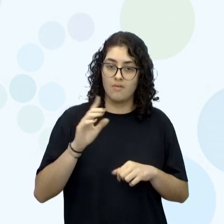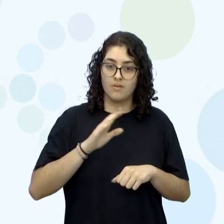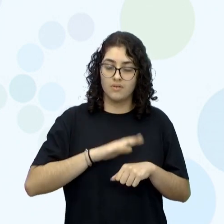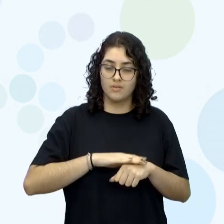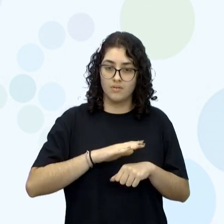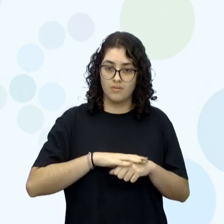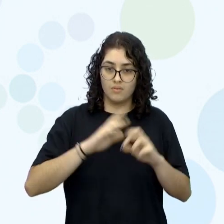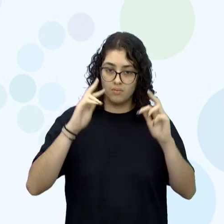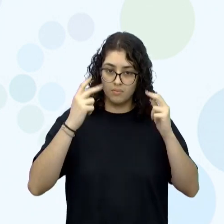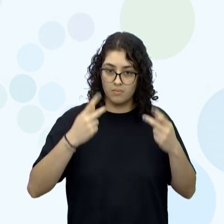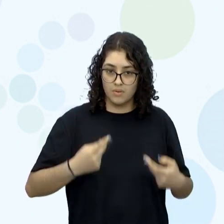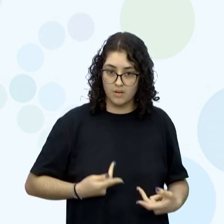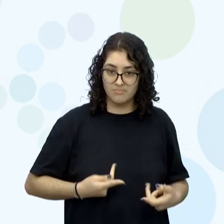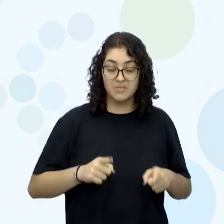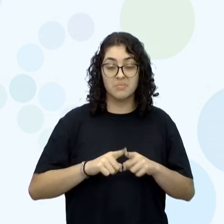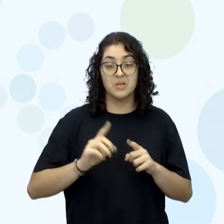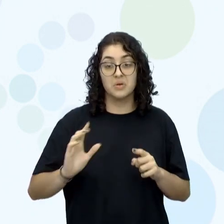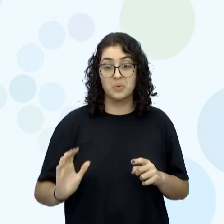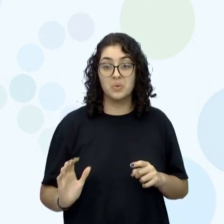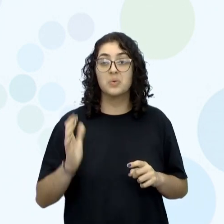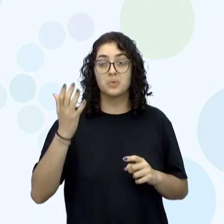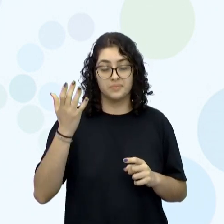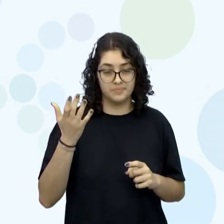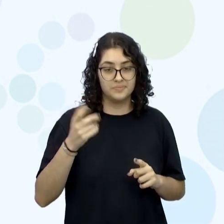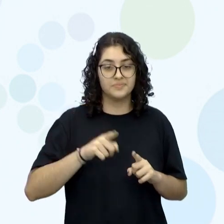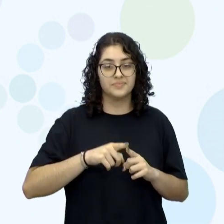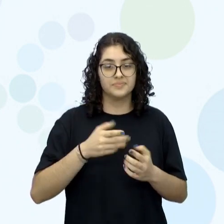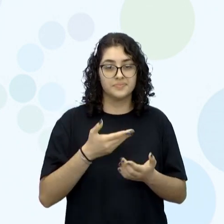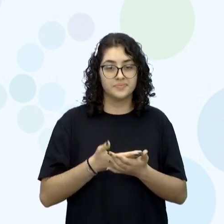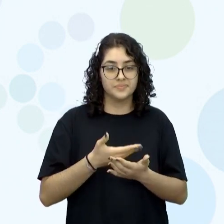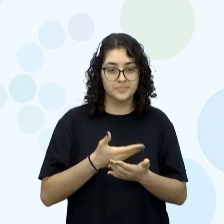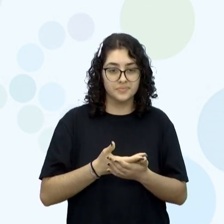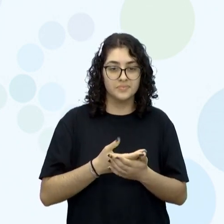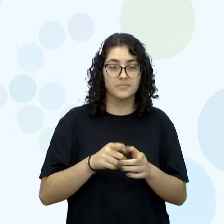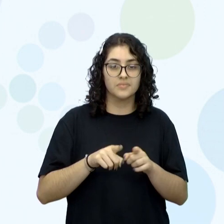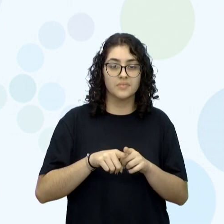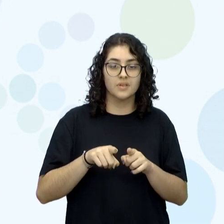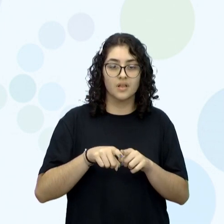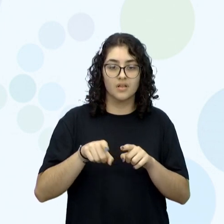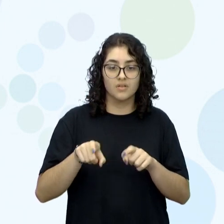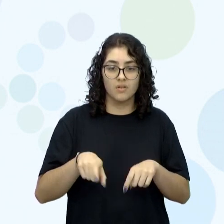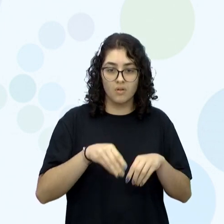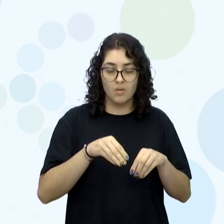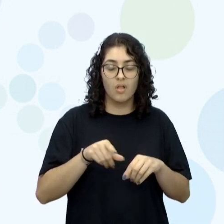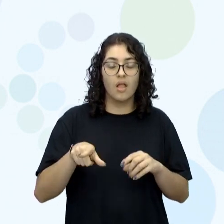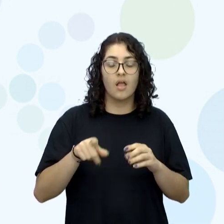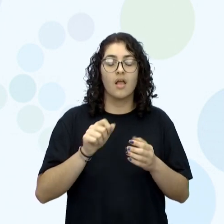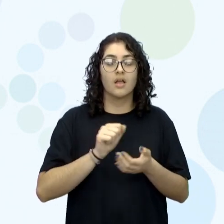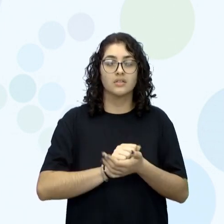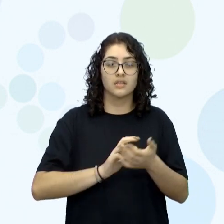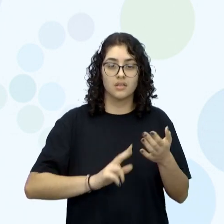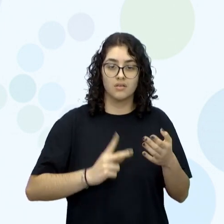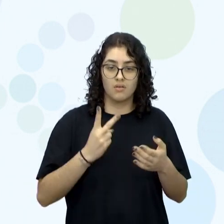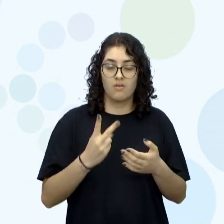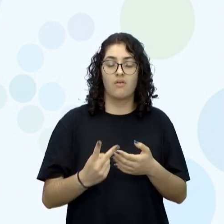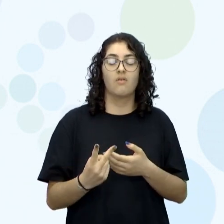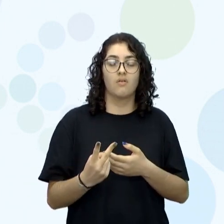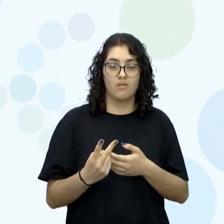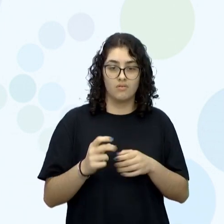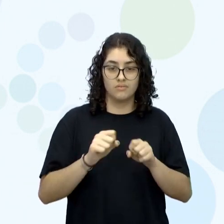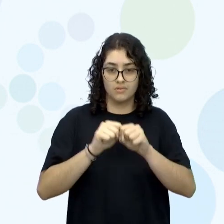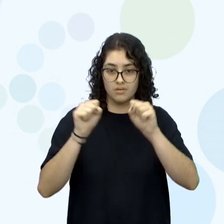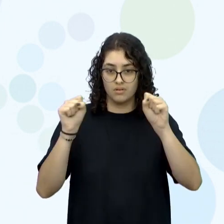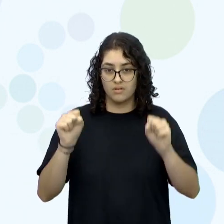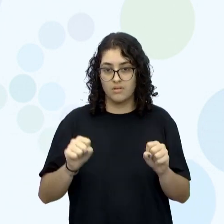suas consequências, e o componente curricular é o estudo e a conservação dos solos. Essa é uma aula da atividade 2, é uma aula de